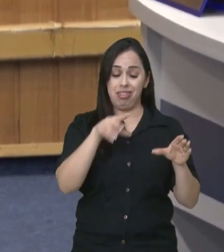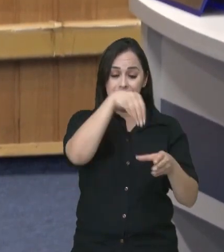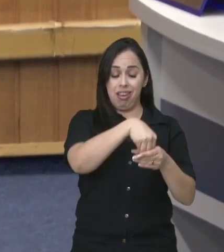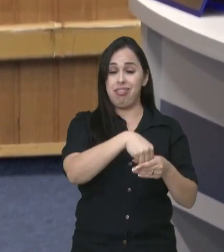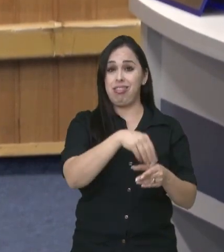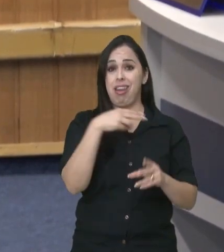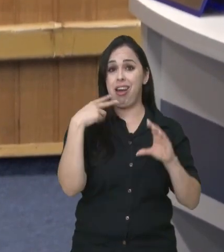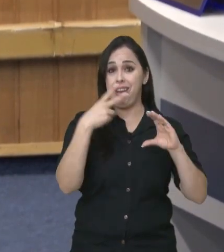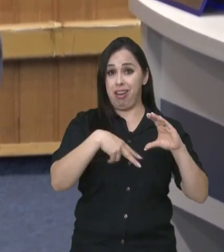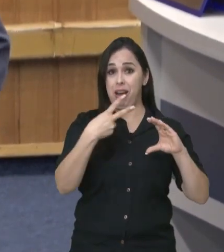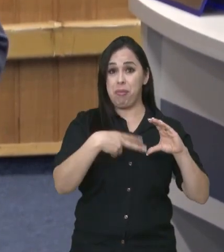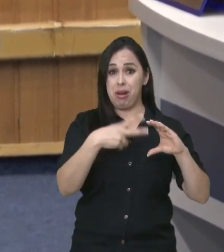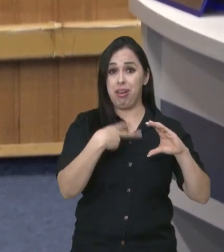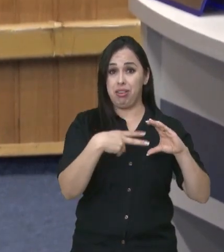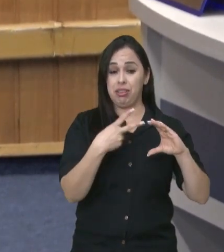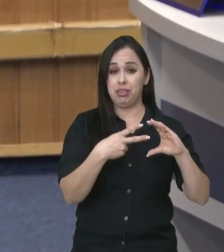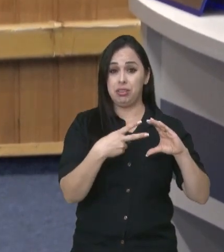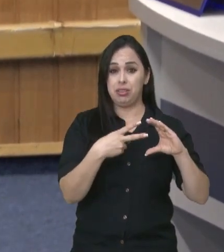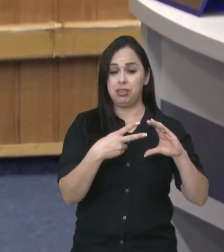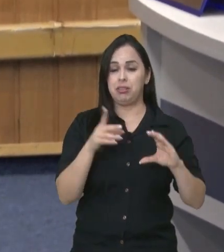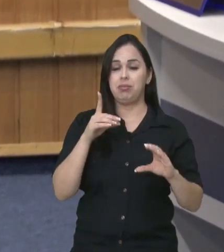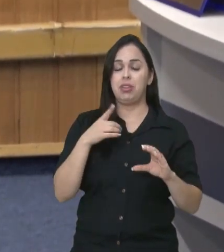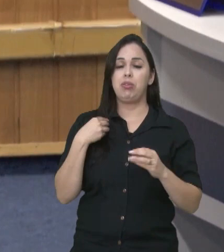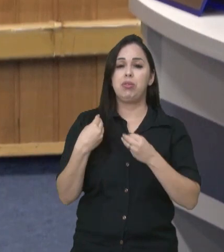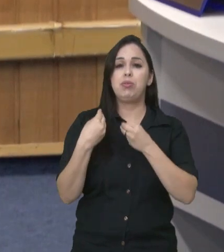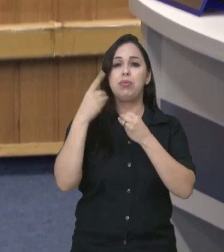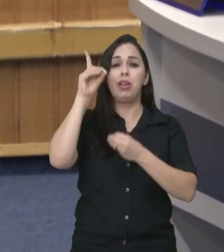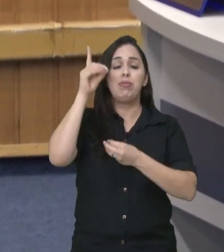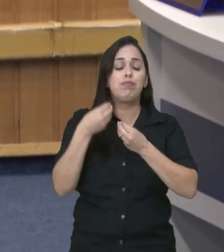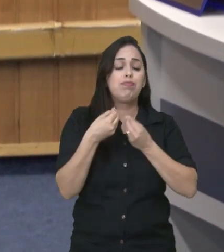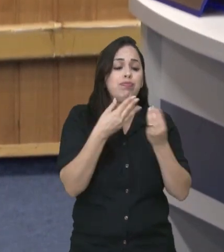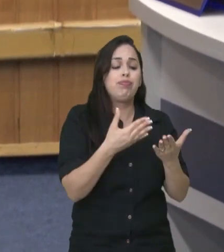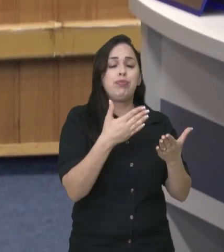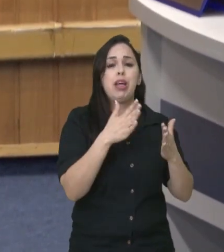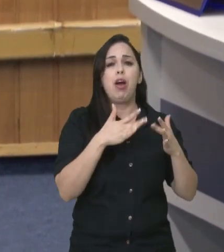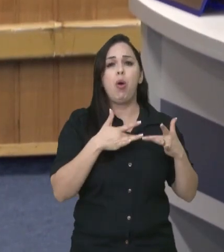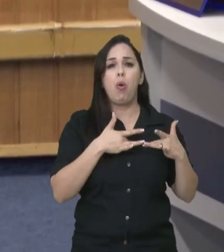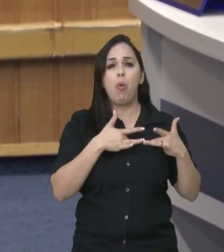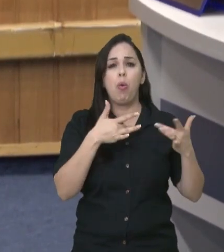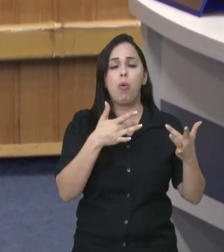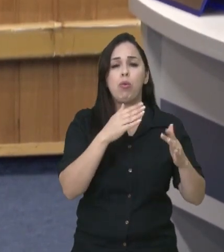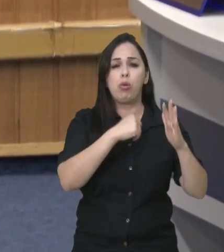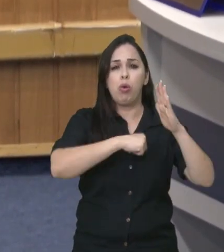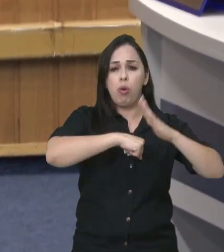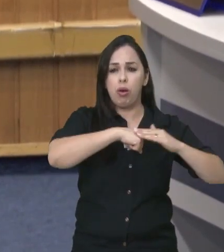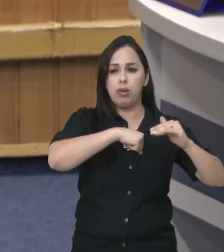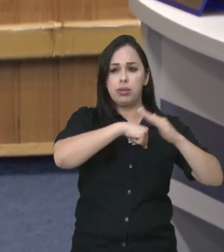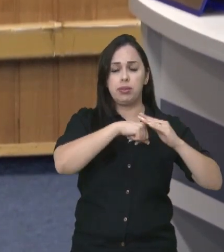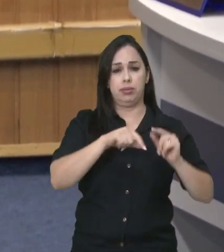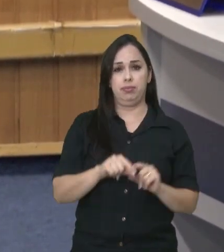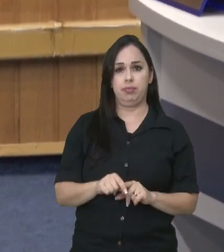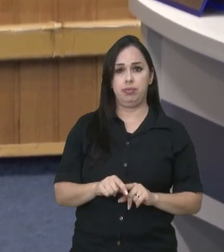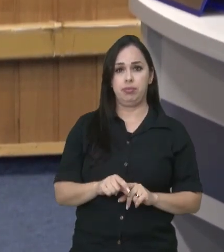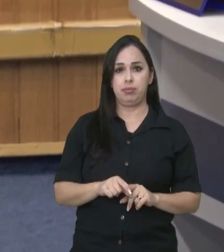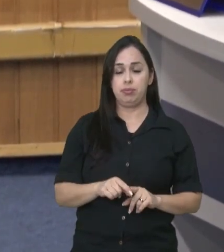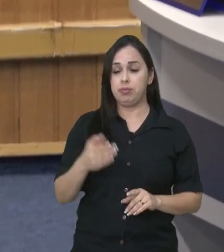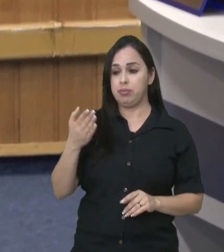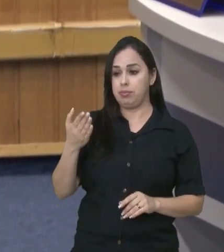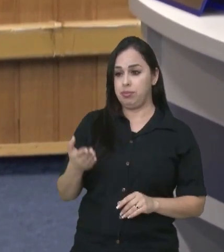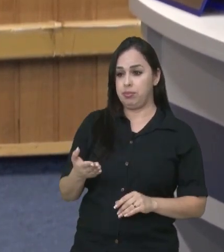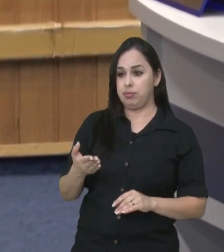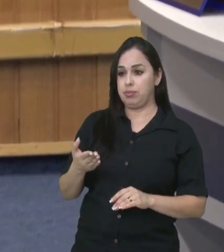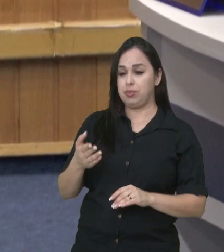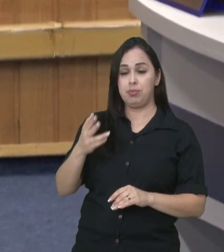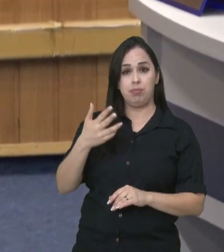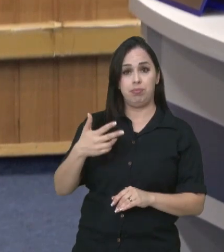casa. Que Deus conforte o coração dos familiares e amigos e que o receba no